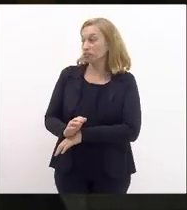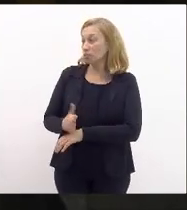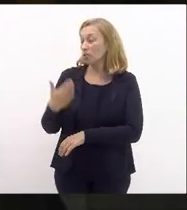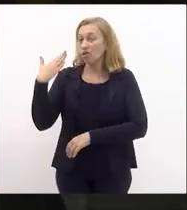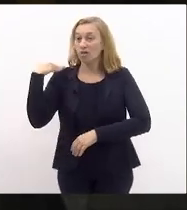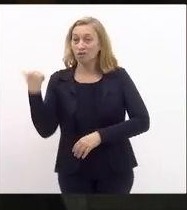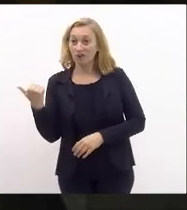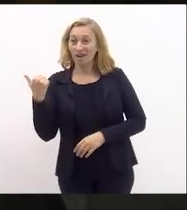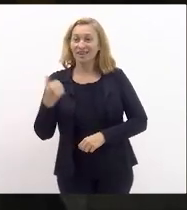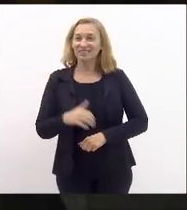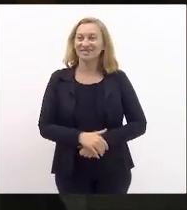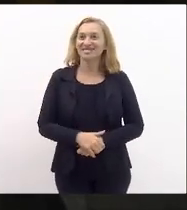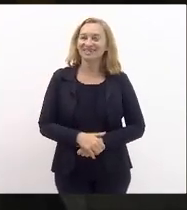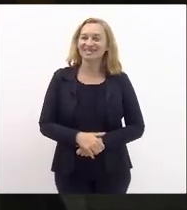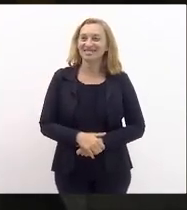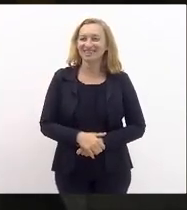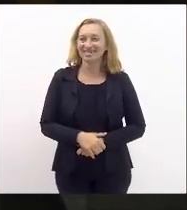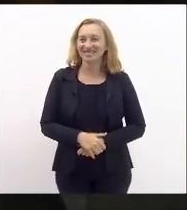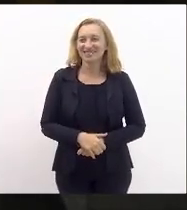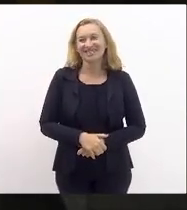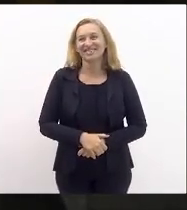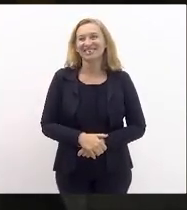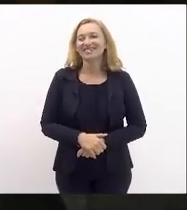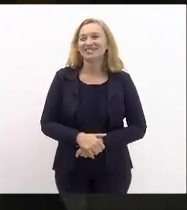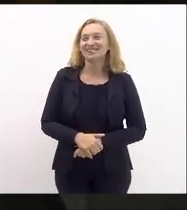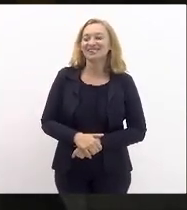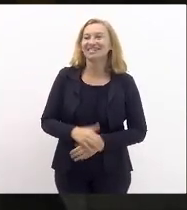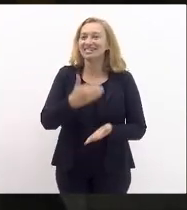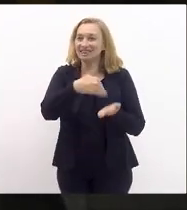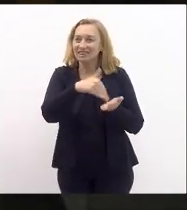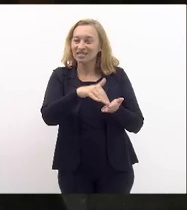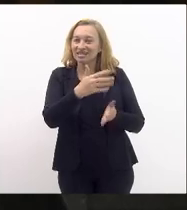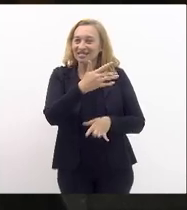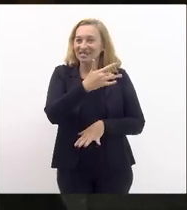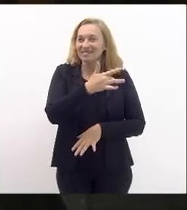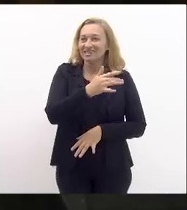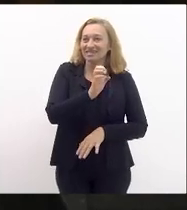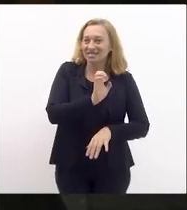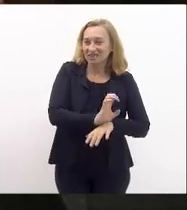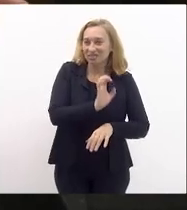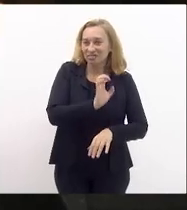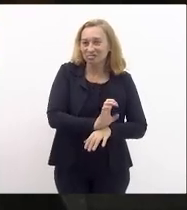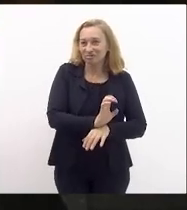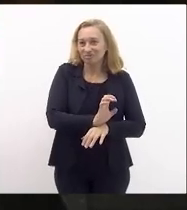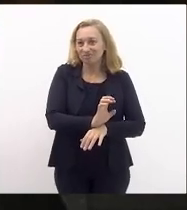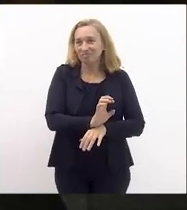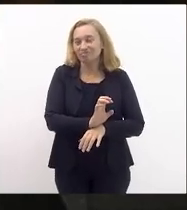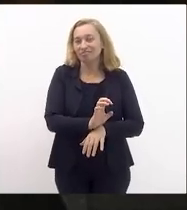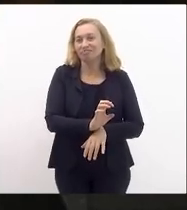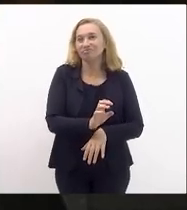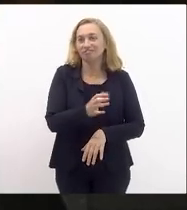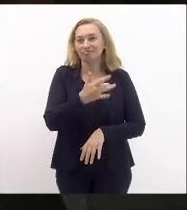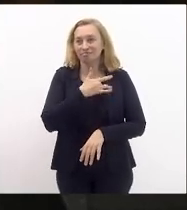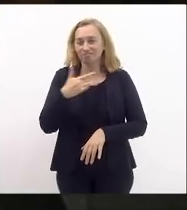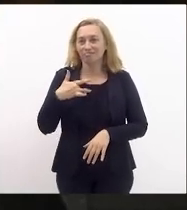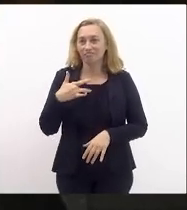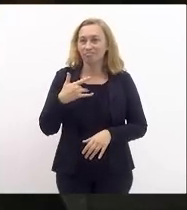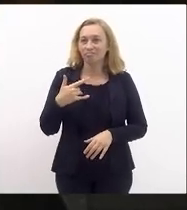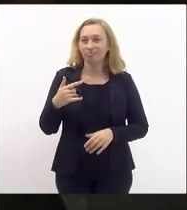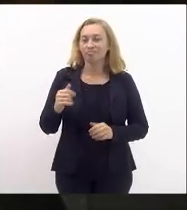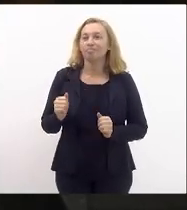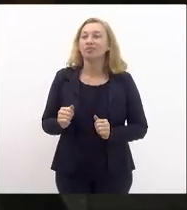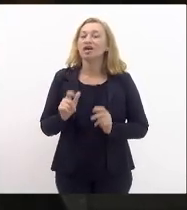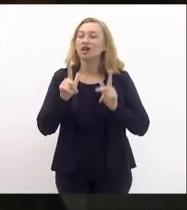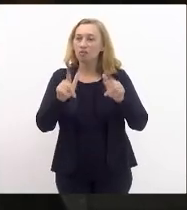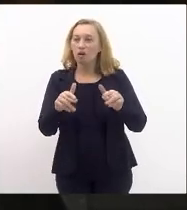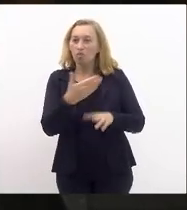da Superintendência de Saúde Mental, da Secretaria Estadual de Saúde, está dando sequência a essas políticas, é o mesmo governo que também